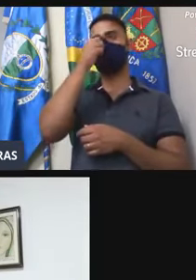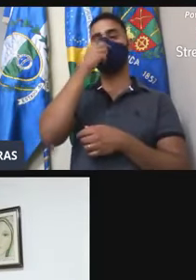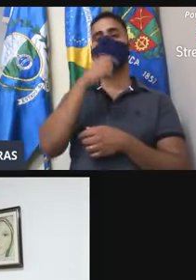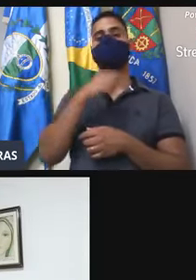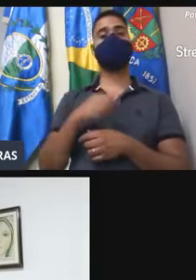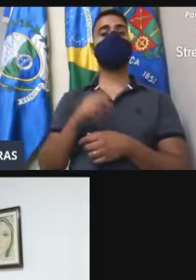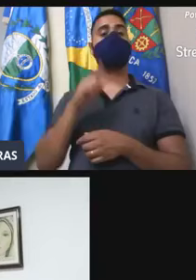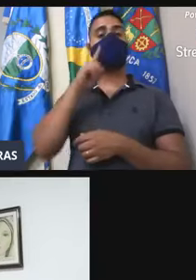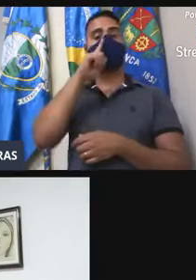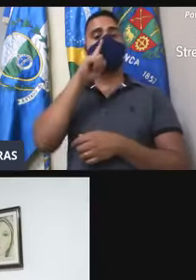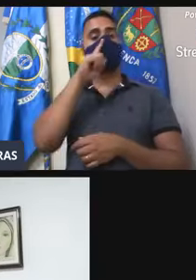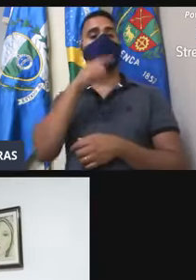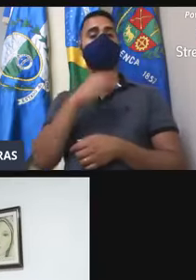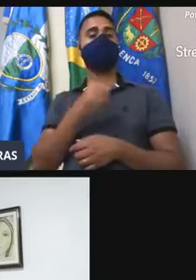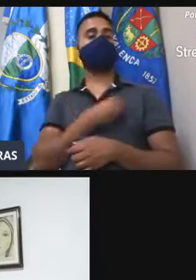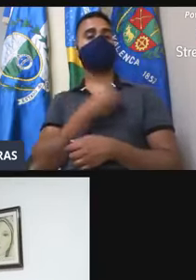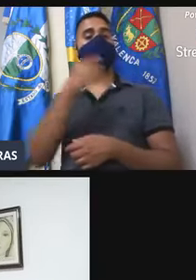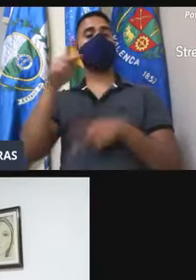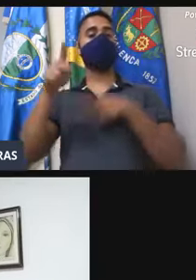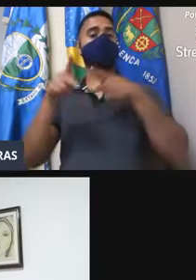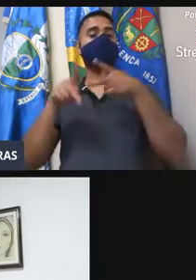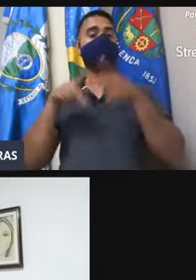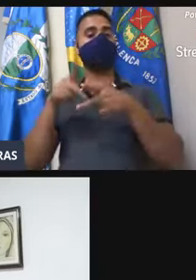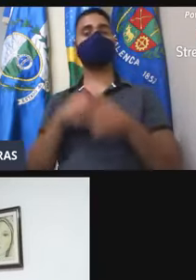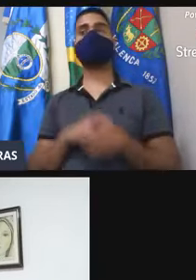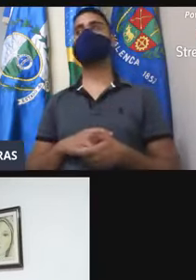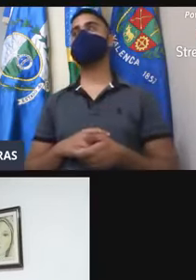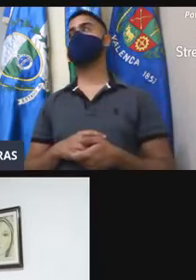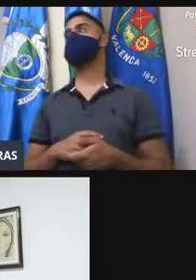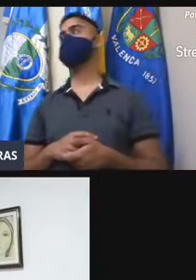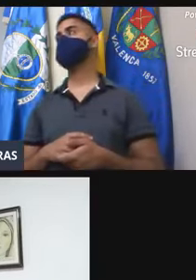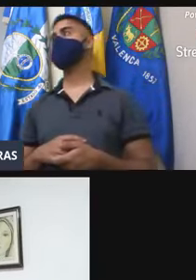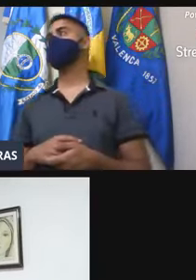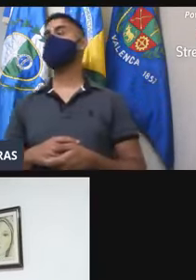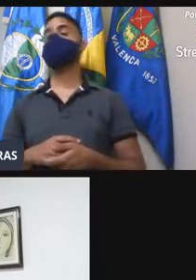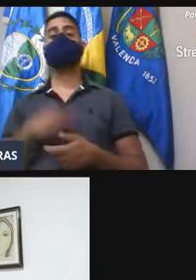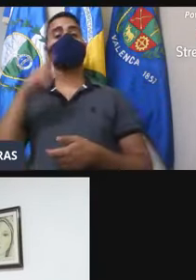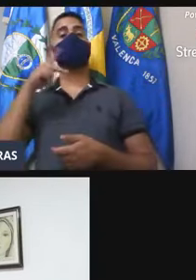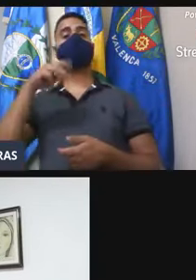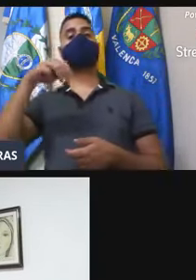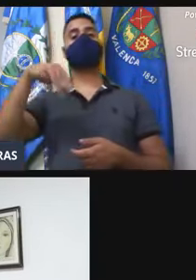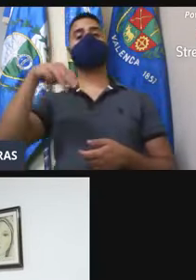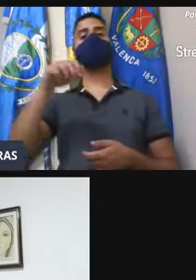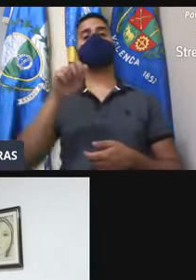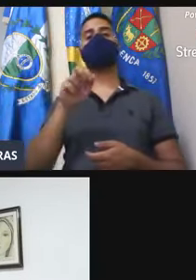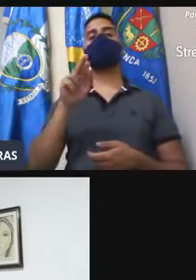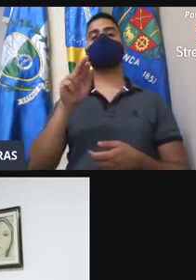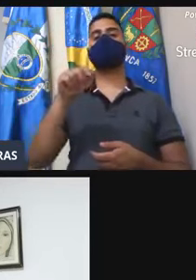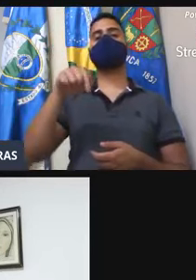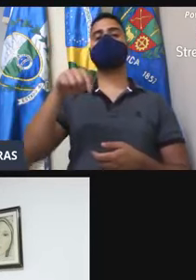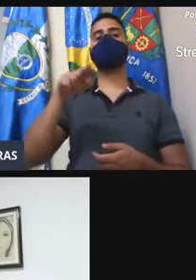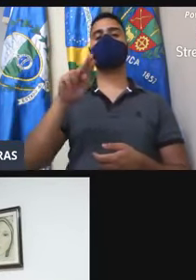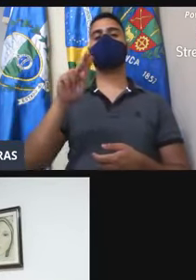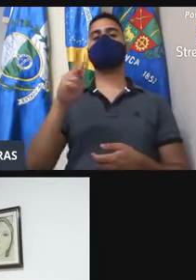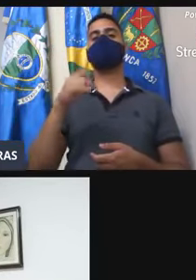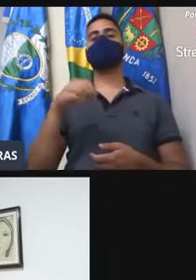da forma como se encontra, coloca em risco a segurança da população. Sala das sessões, 28 de julho, vereador Marquinho da Saúde.